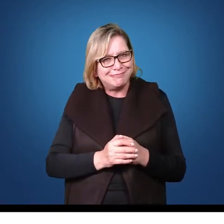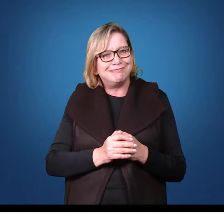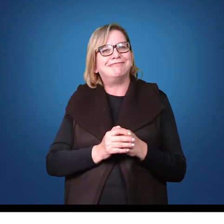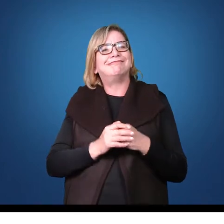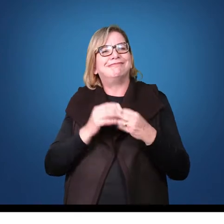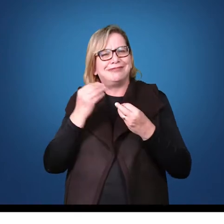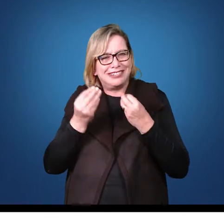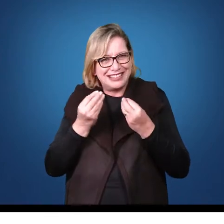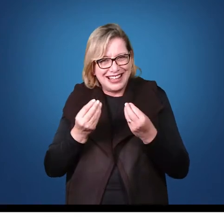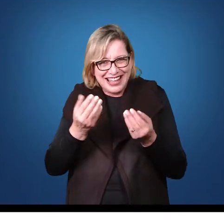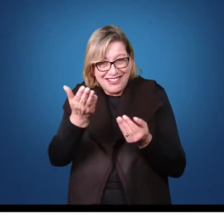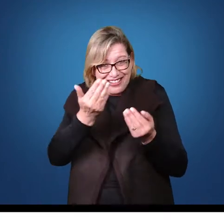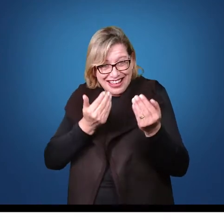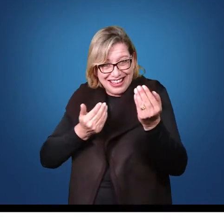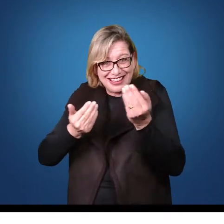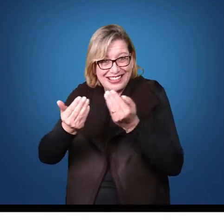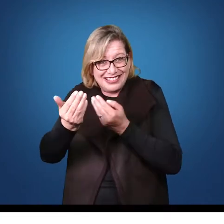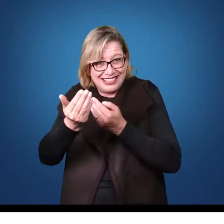Ah, ah,